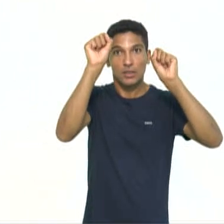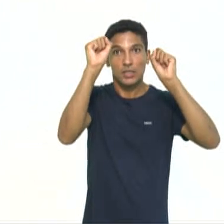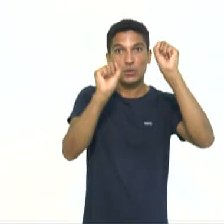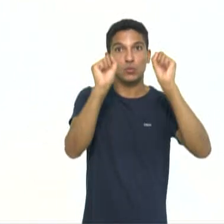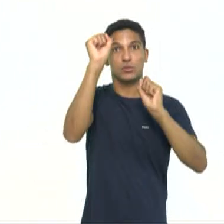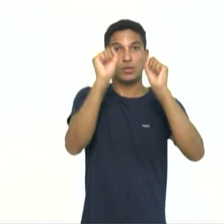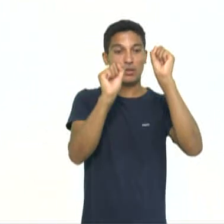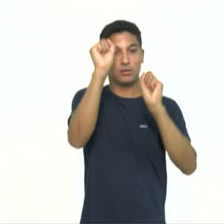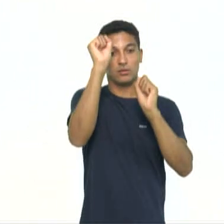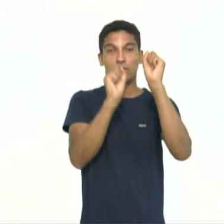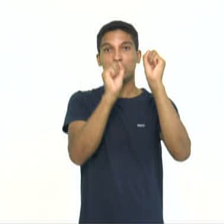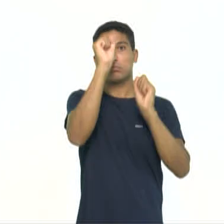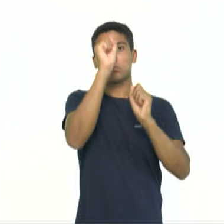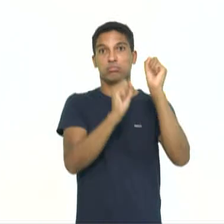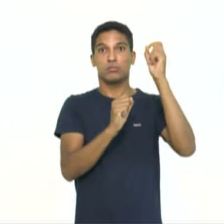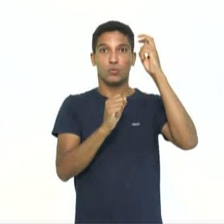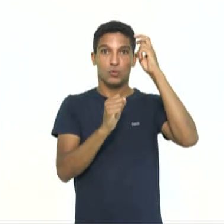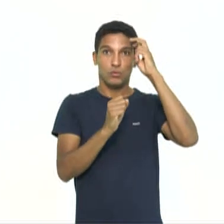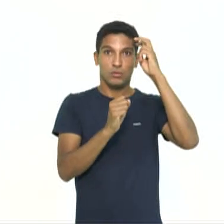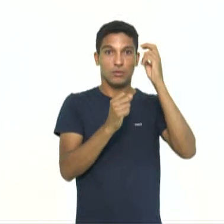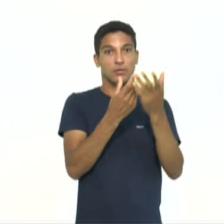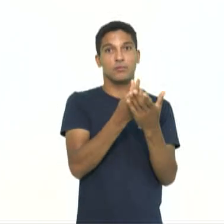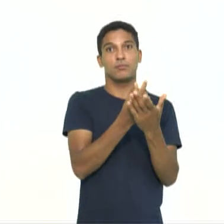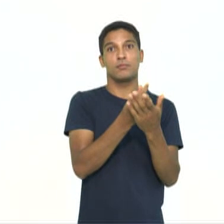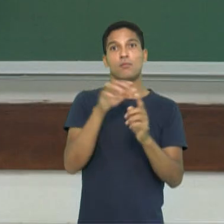como um dos pontos fundamentais